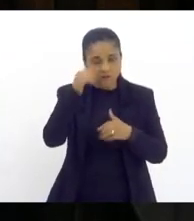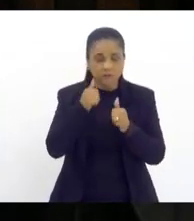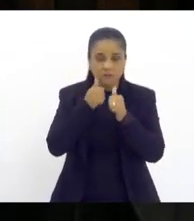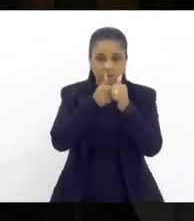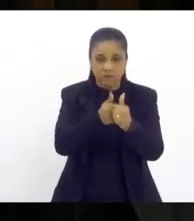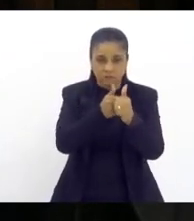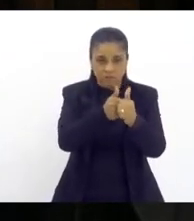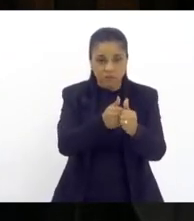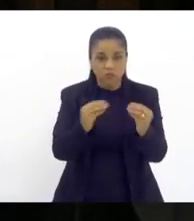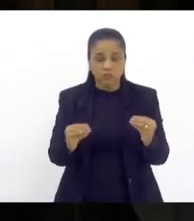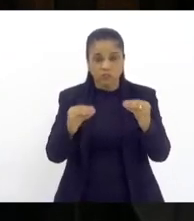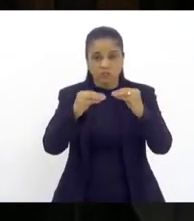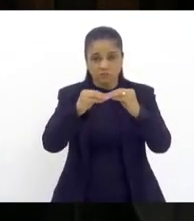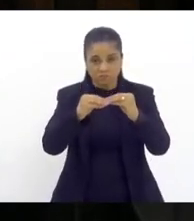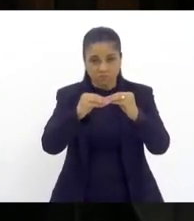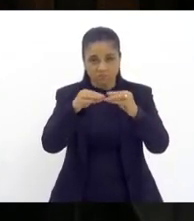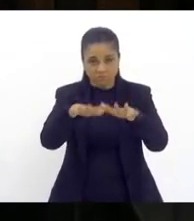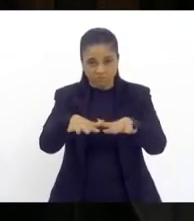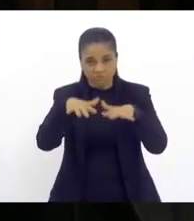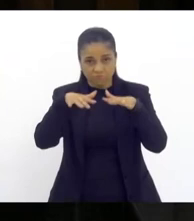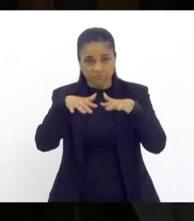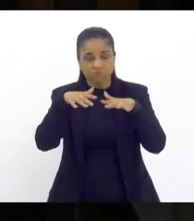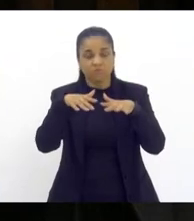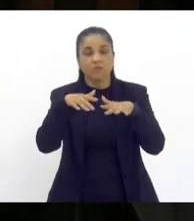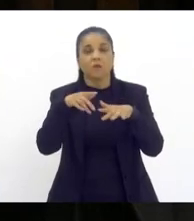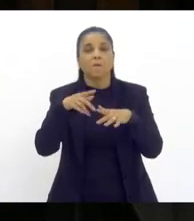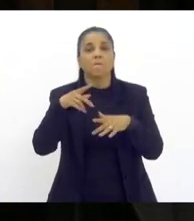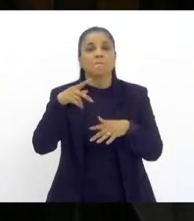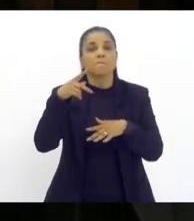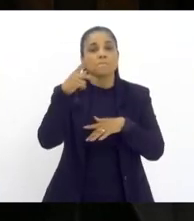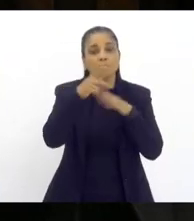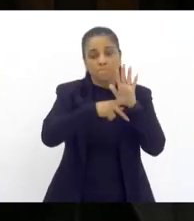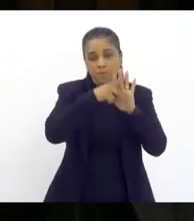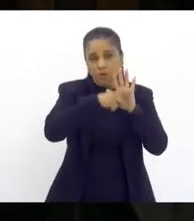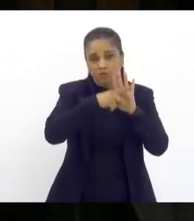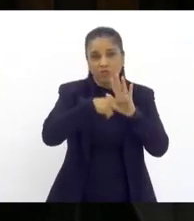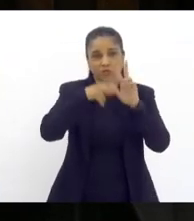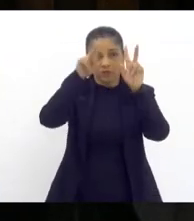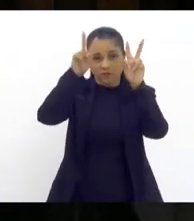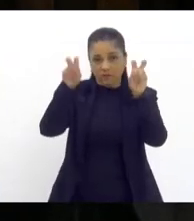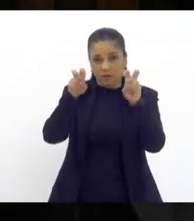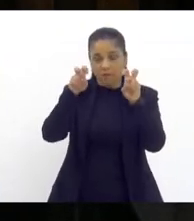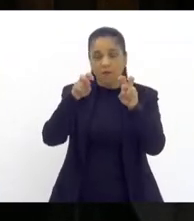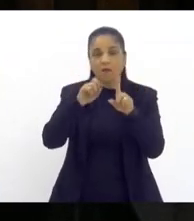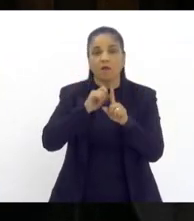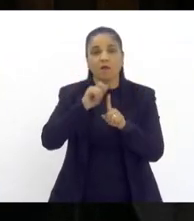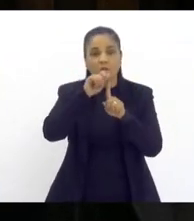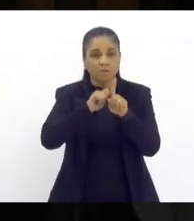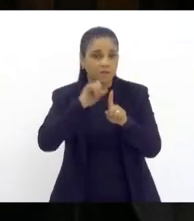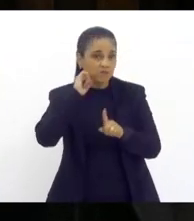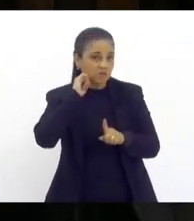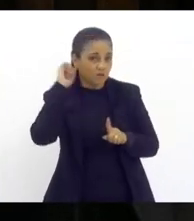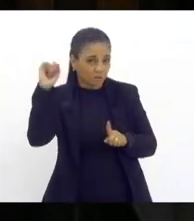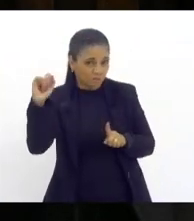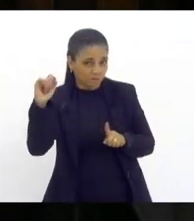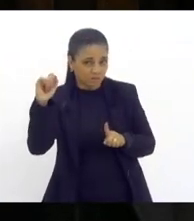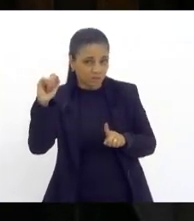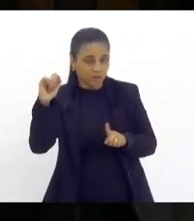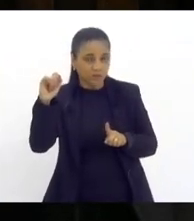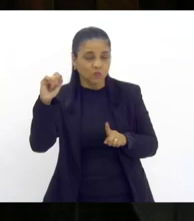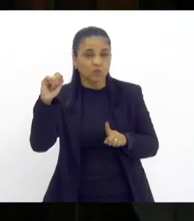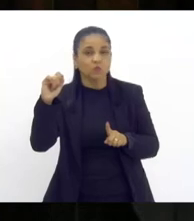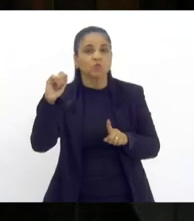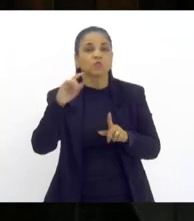sessão extraordinária com projetos temáticos relacionados ao mês de abril, que é um mês